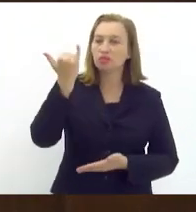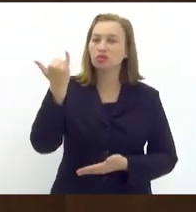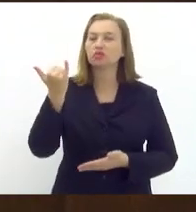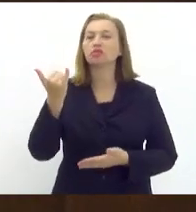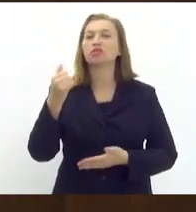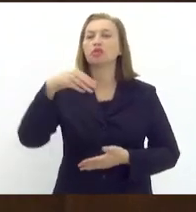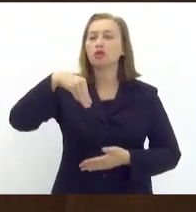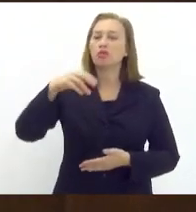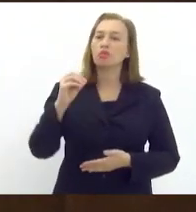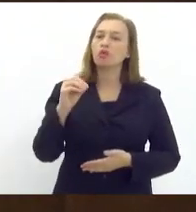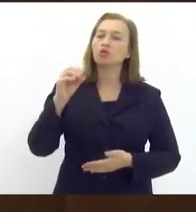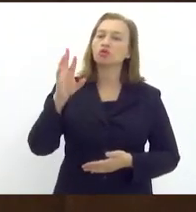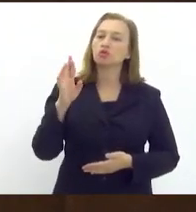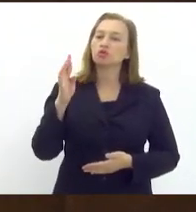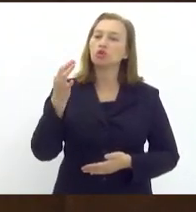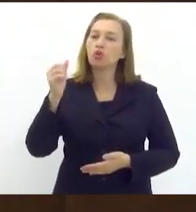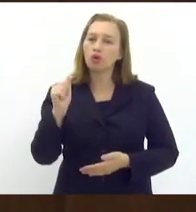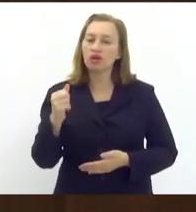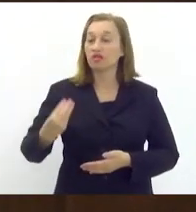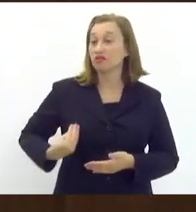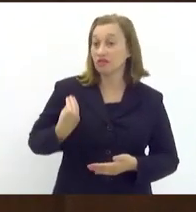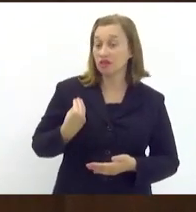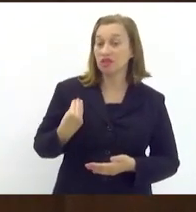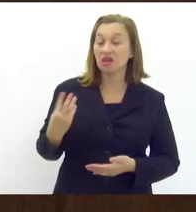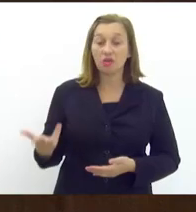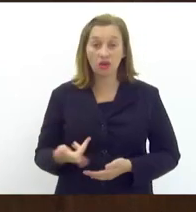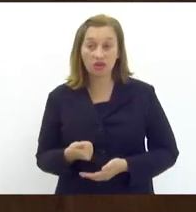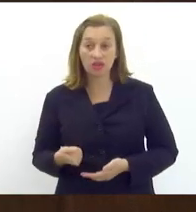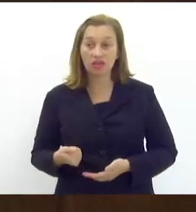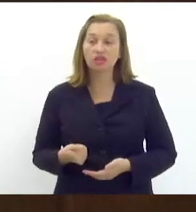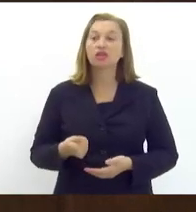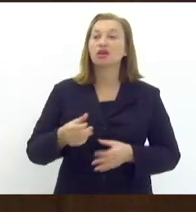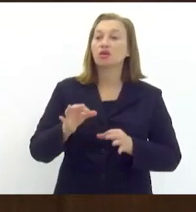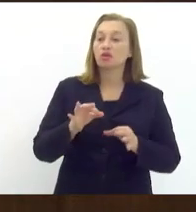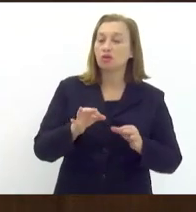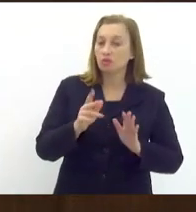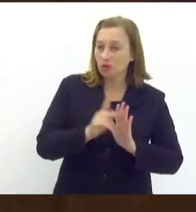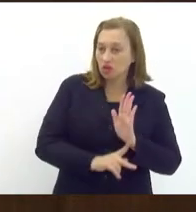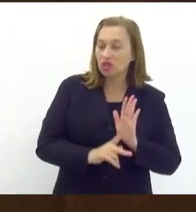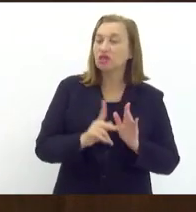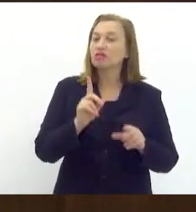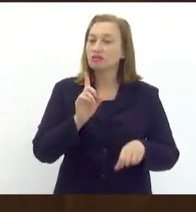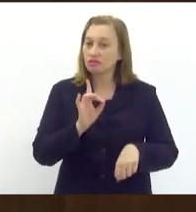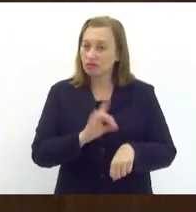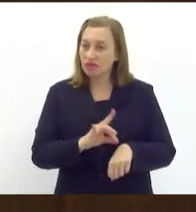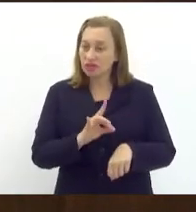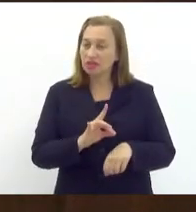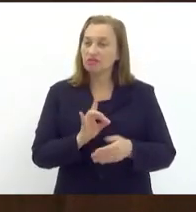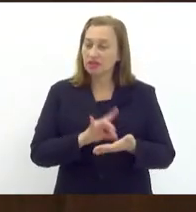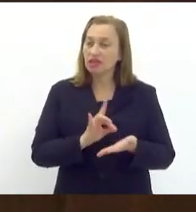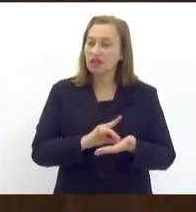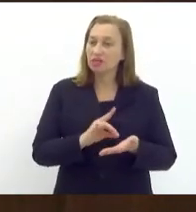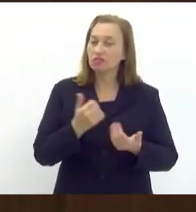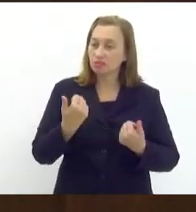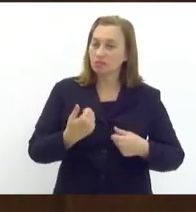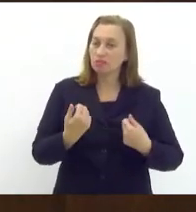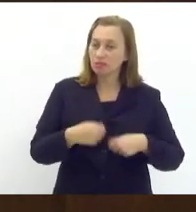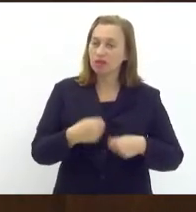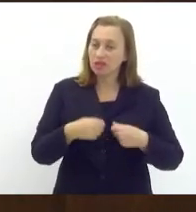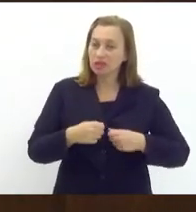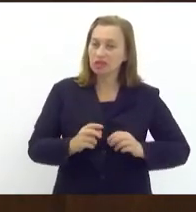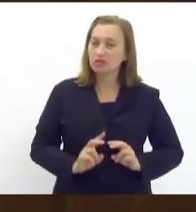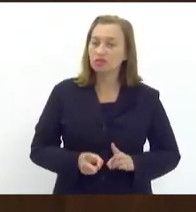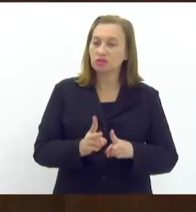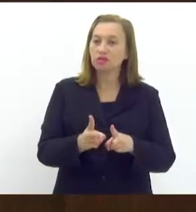motora qualidade de vida saúde então é um projeto que realmente tem que andar porque a população pcd os